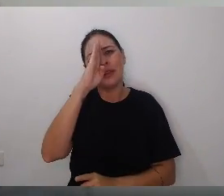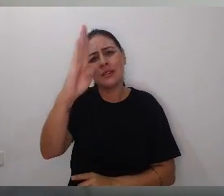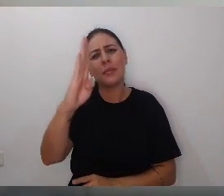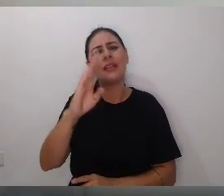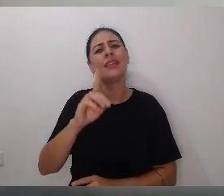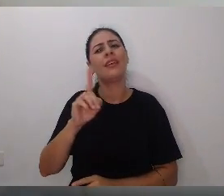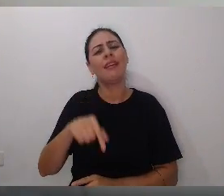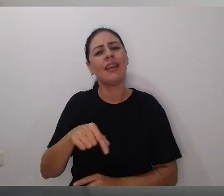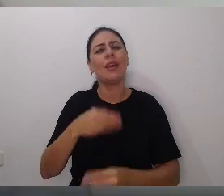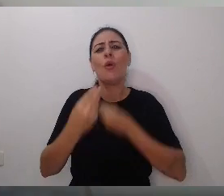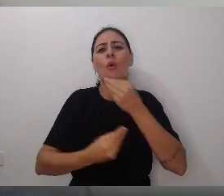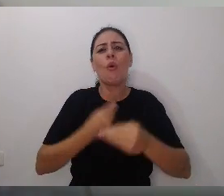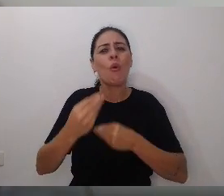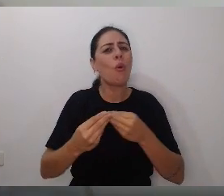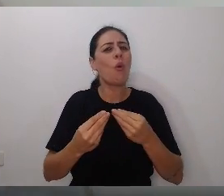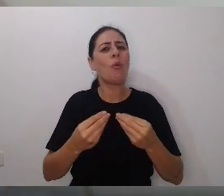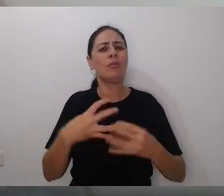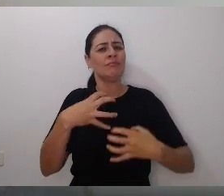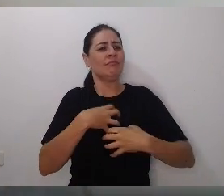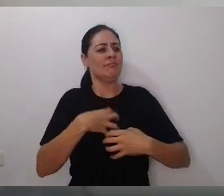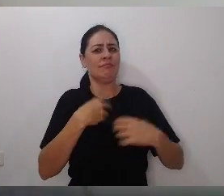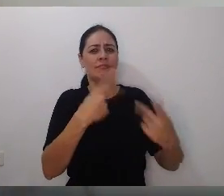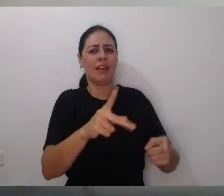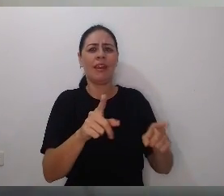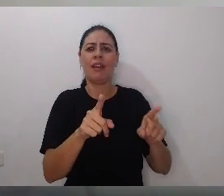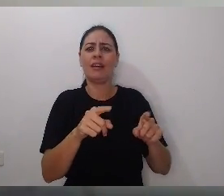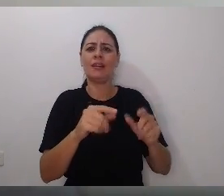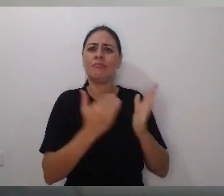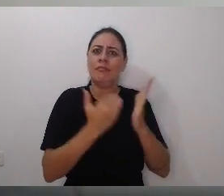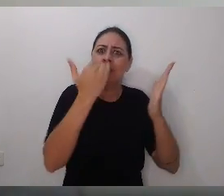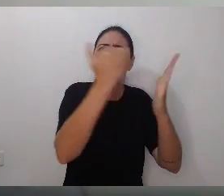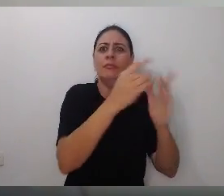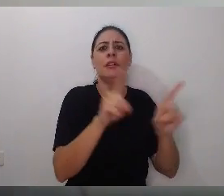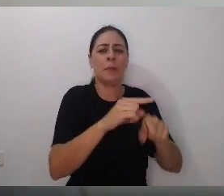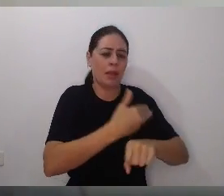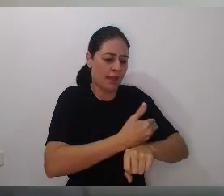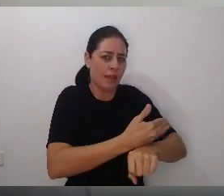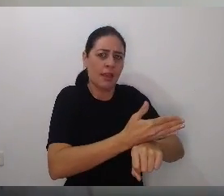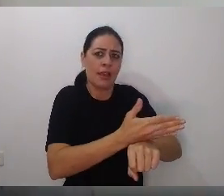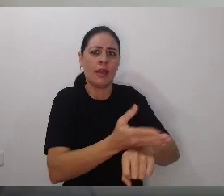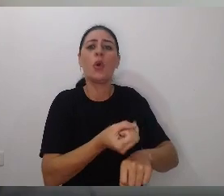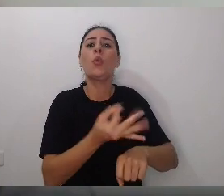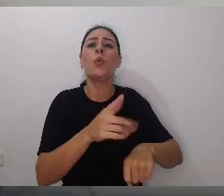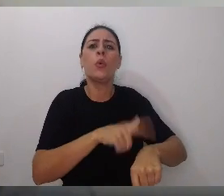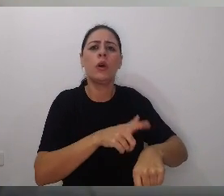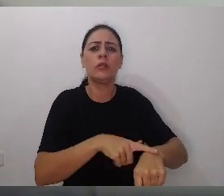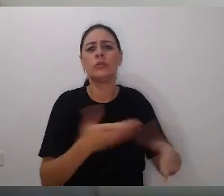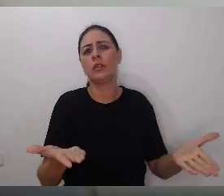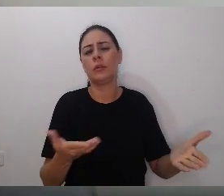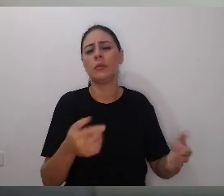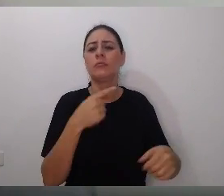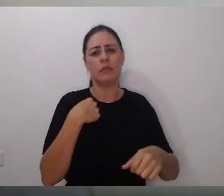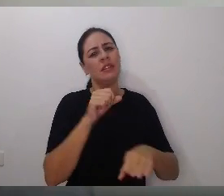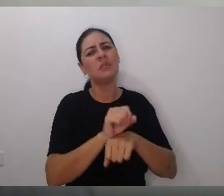podem machucar mesmo, né? Às vezes ela e outras pessoas, isso também é um sinal de alerta, né?